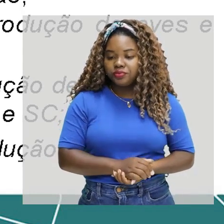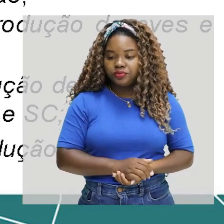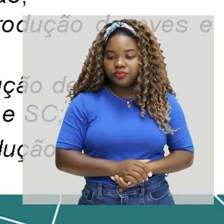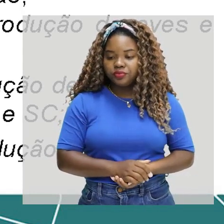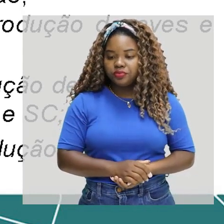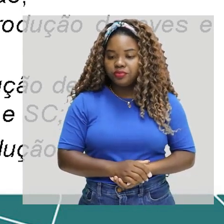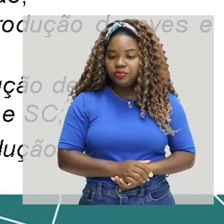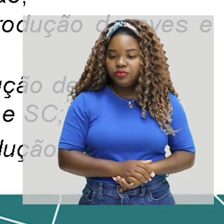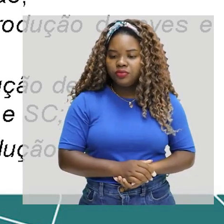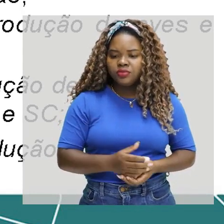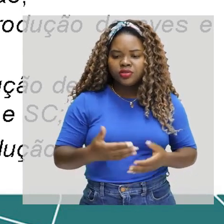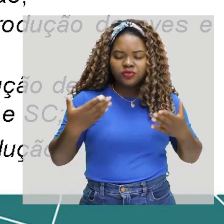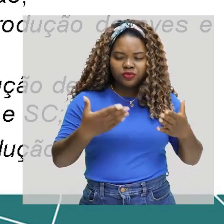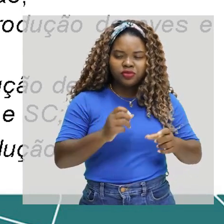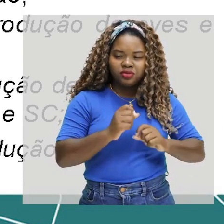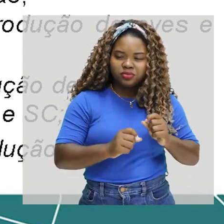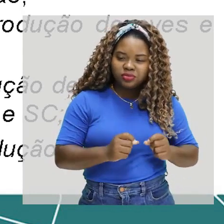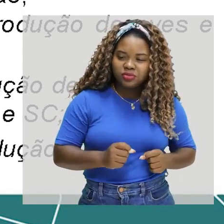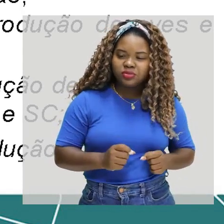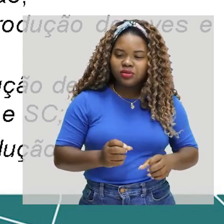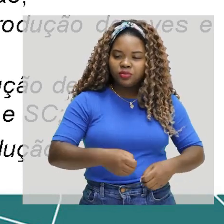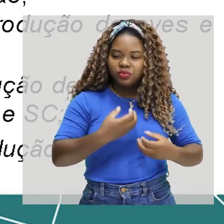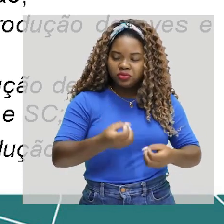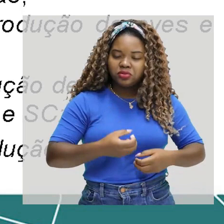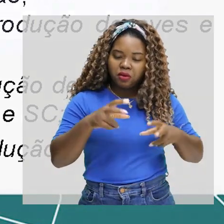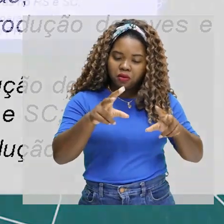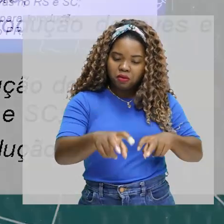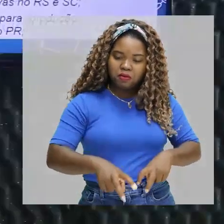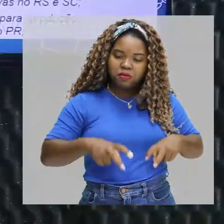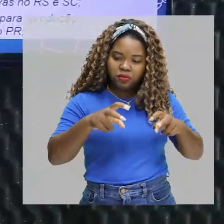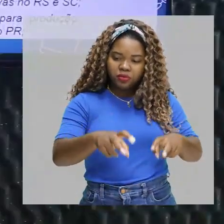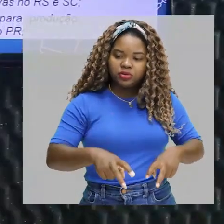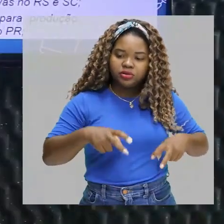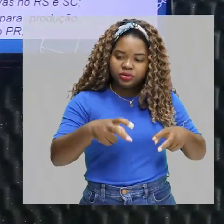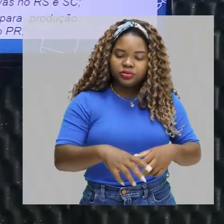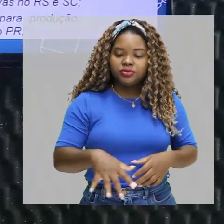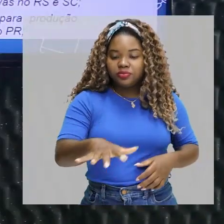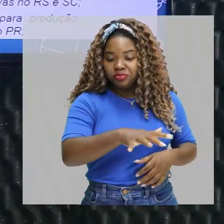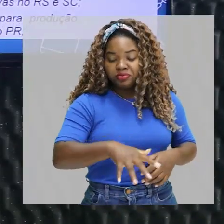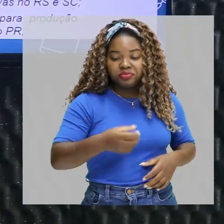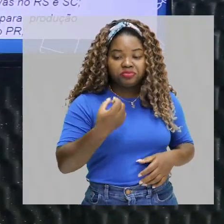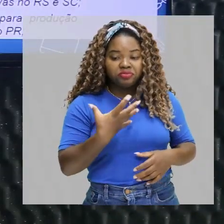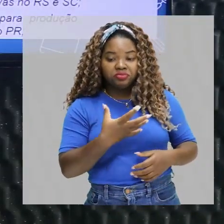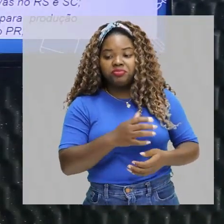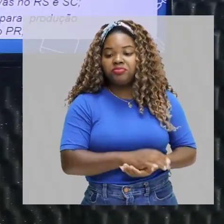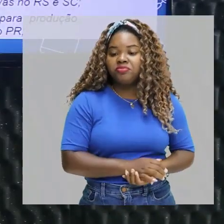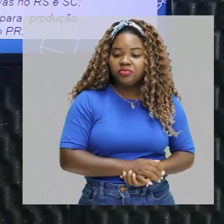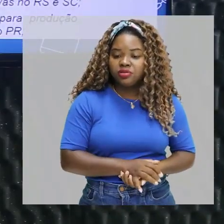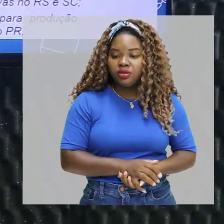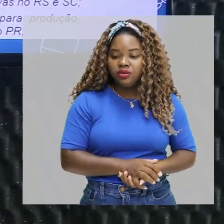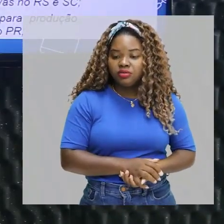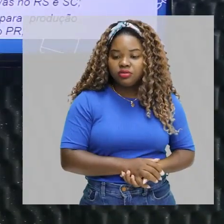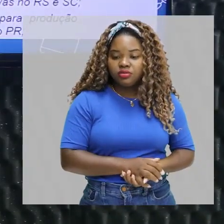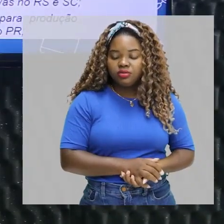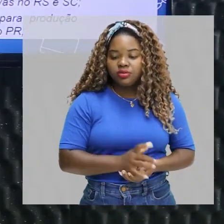a região sul ela tem um grande destaque também na produção agropecuária Tá certo nós temos ali solos férteis como por exemplo ali o nitosolo